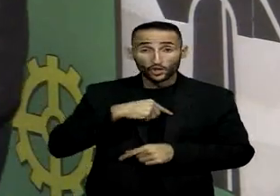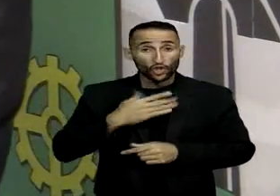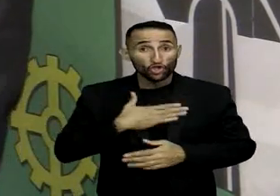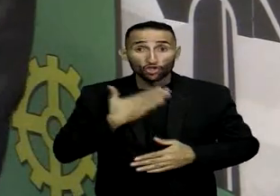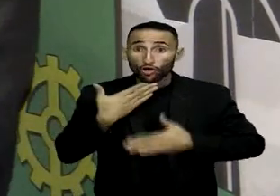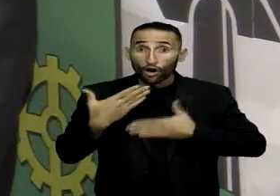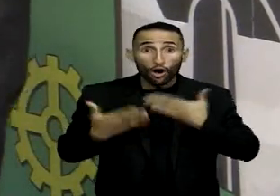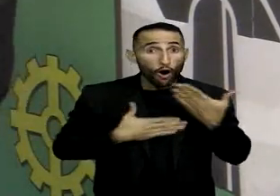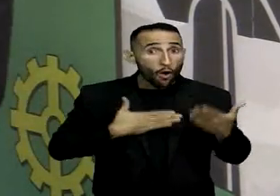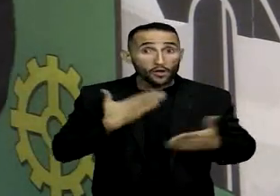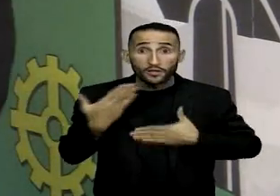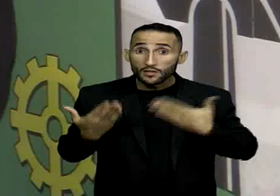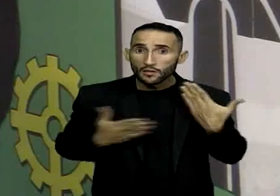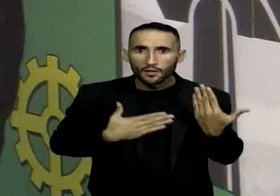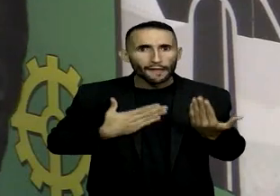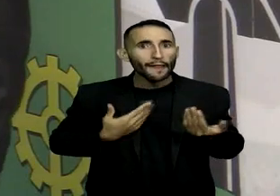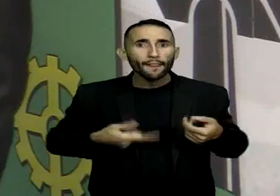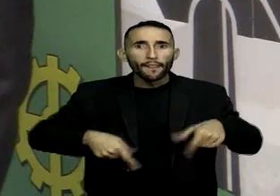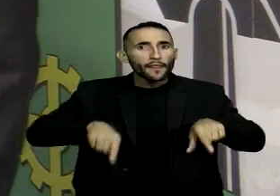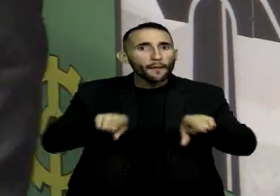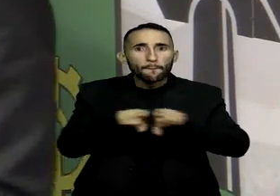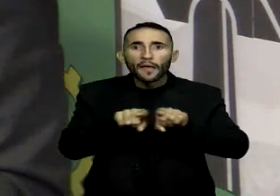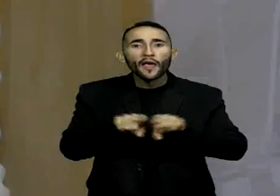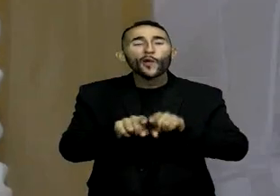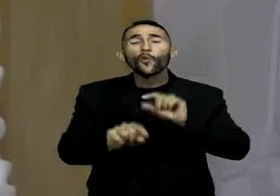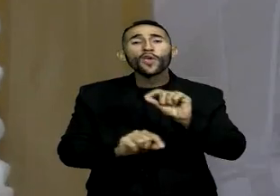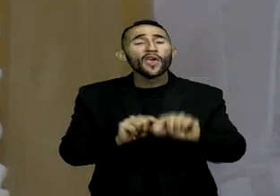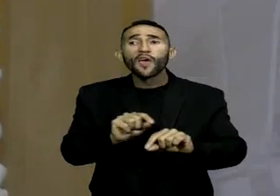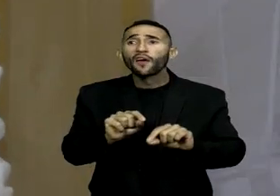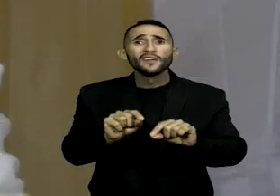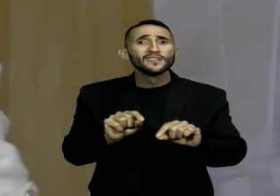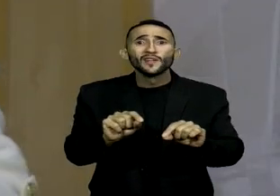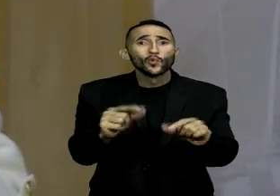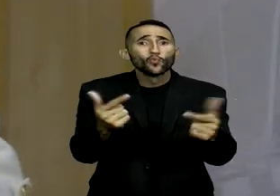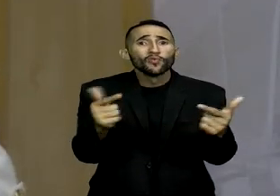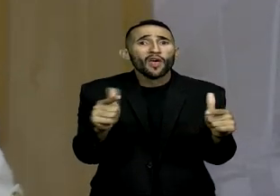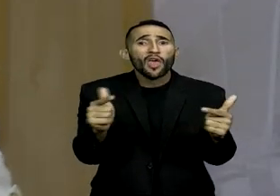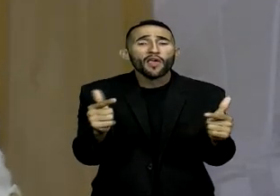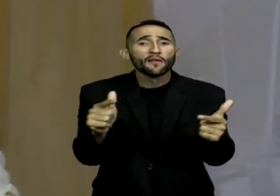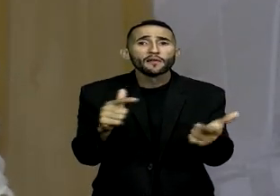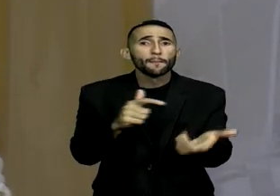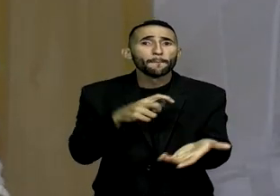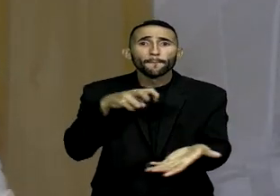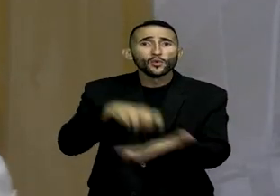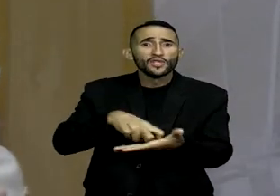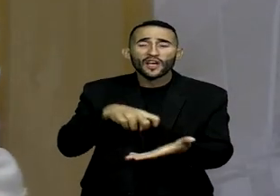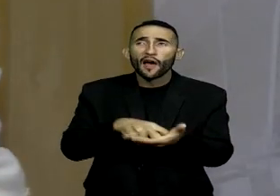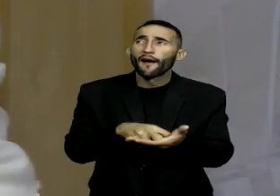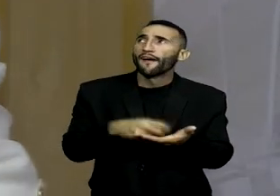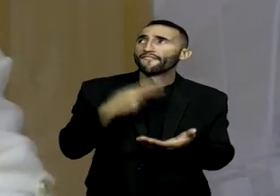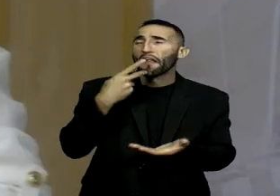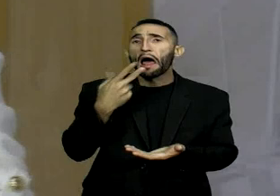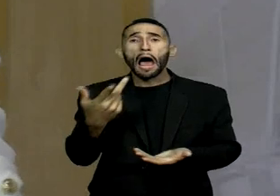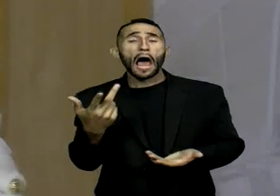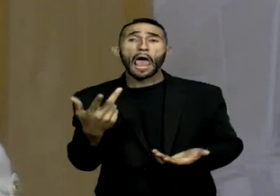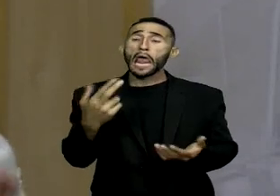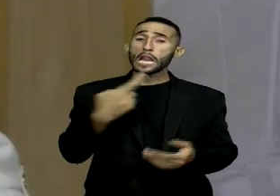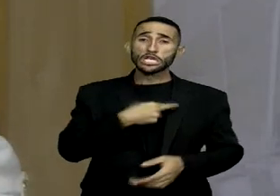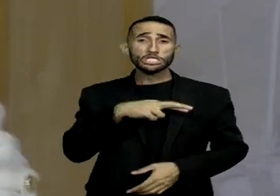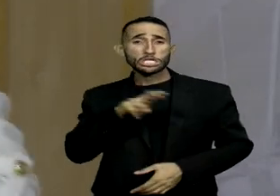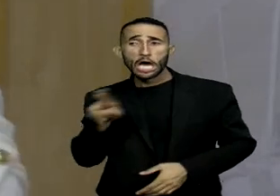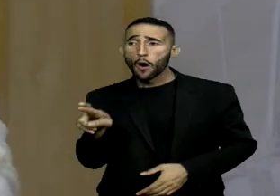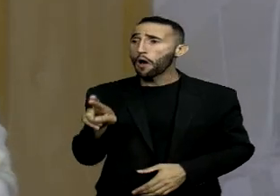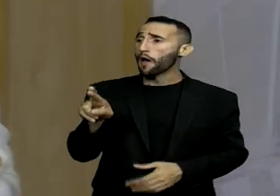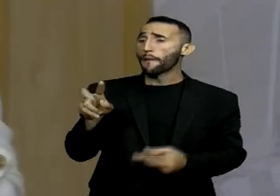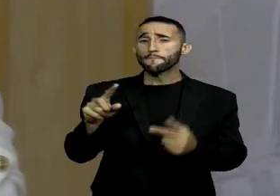choca mais ainda que não há punidade. Pastor, e só um minuto, e não precisa, pessoal, não precisa ser religioso, não precisa ser pastor,